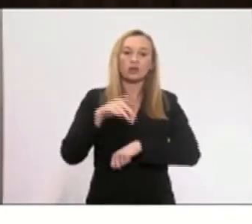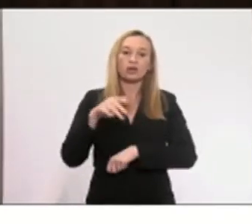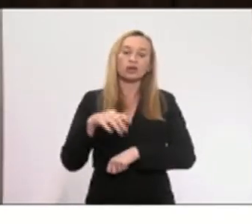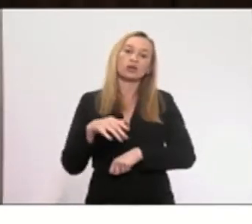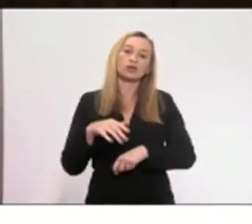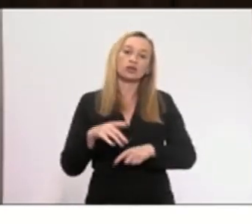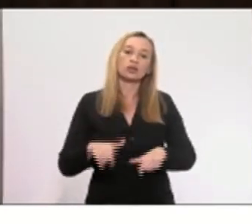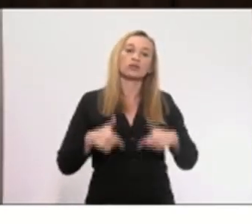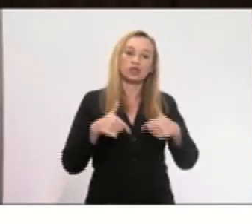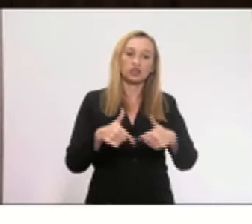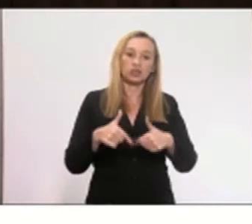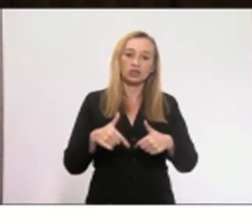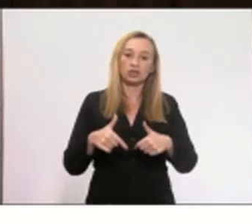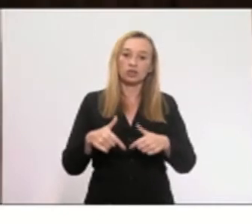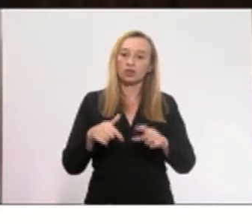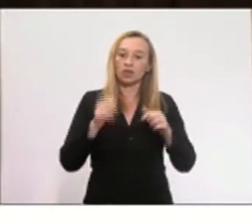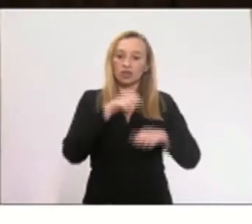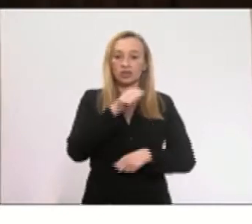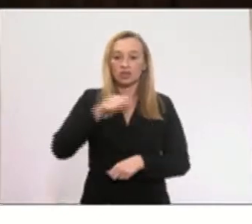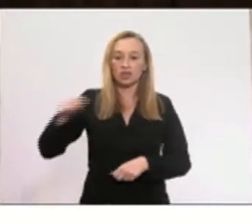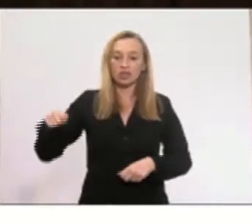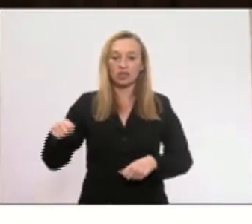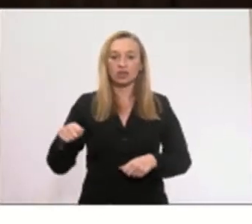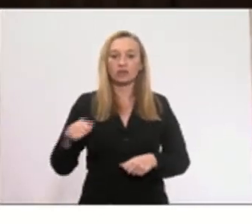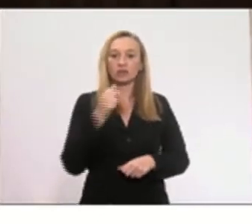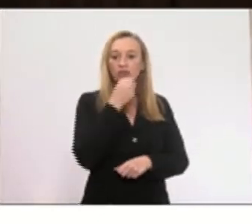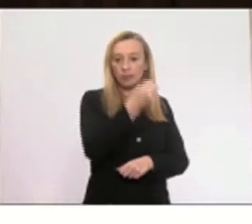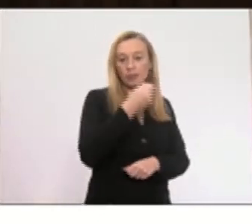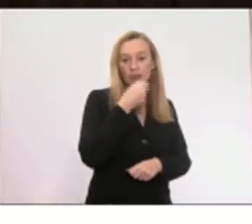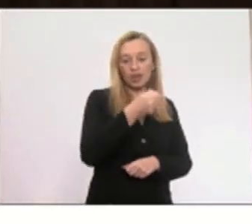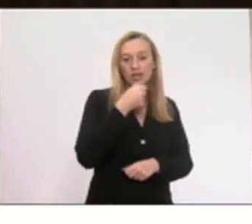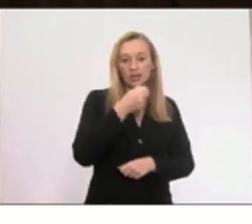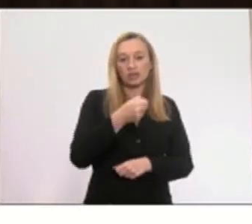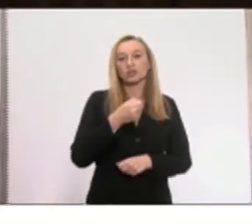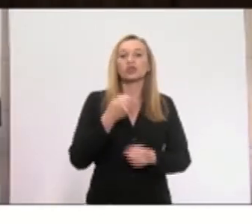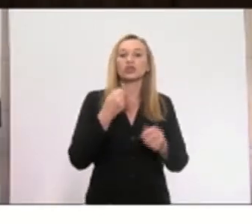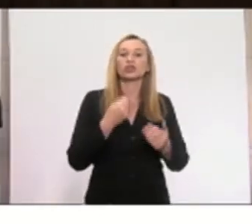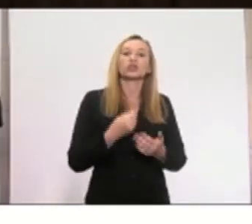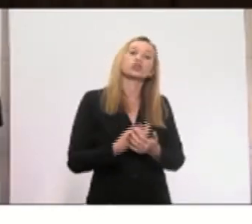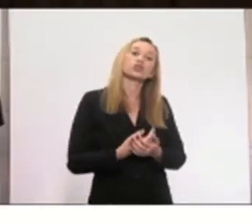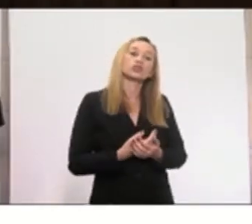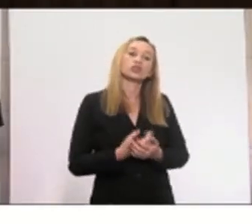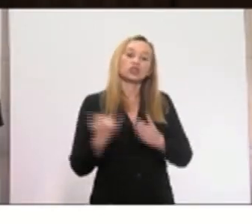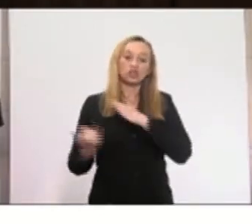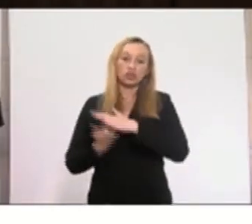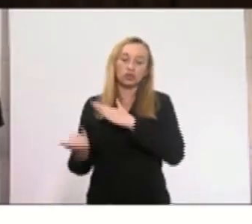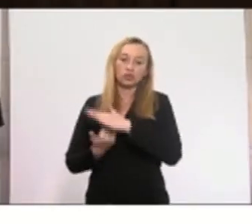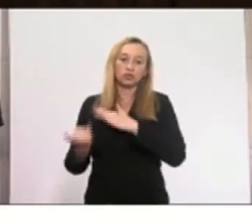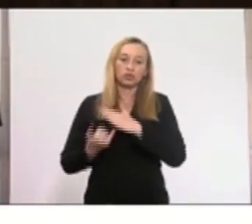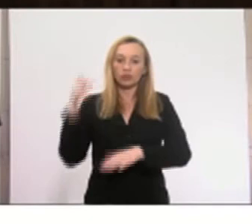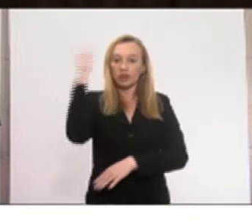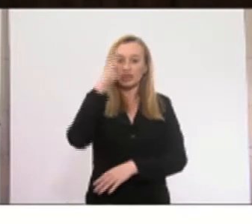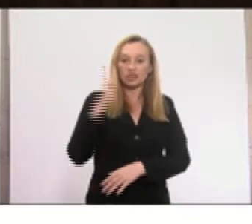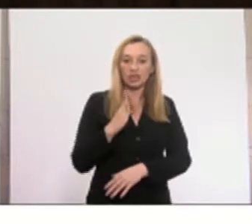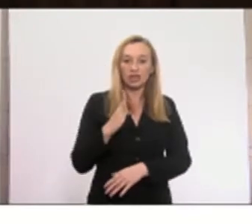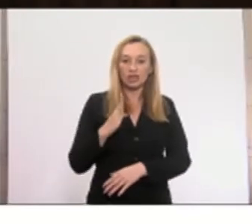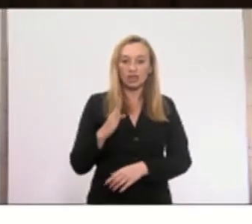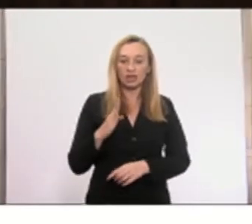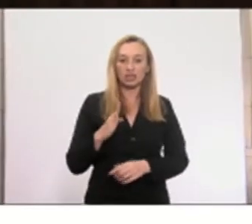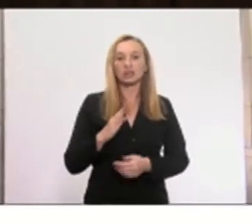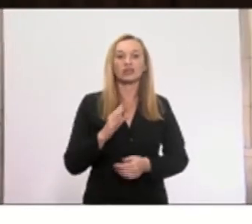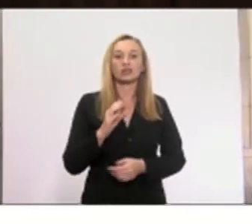Brasileira de Imprensa, dos funcionários do Instituto Brasileiro de Geografia e Estatística, em defesa do